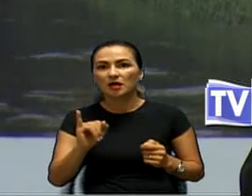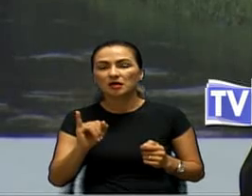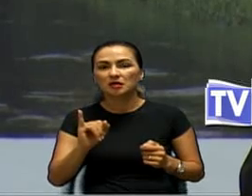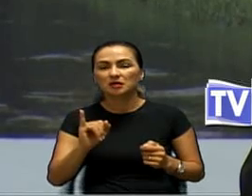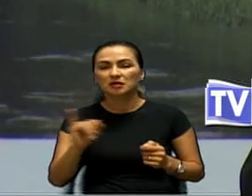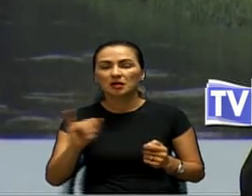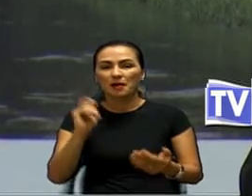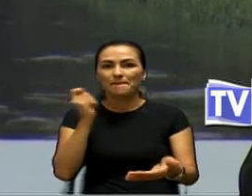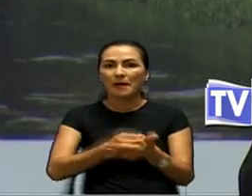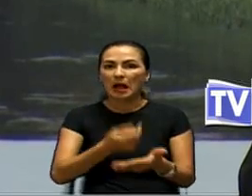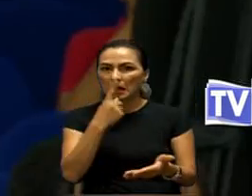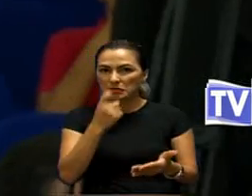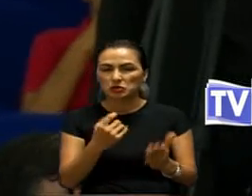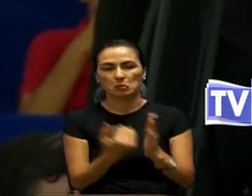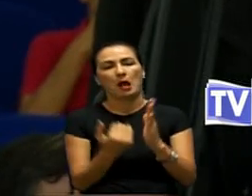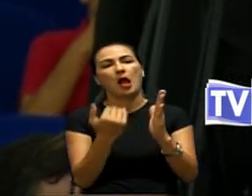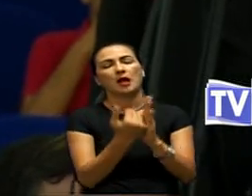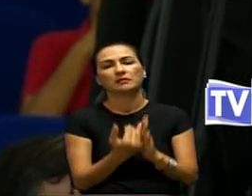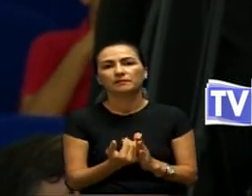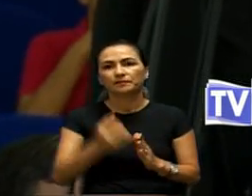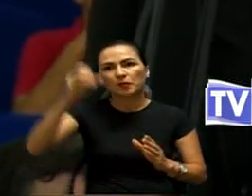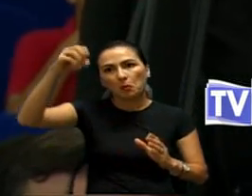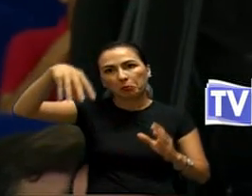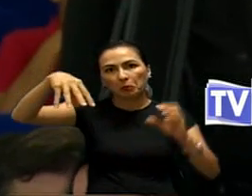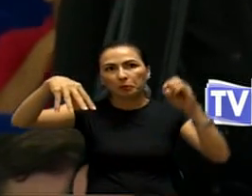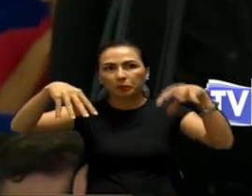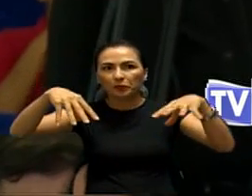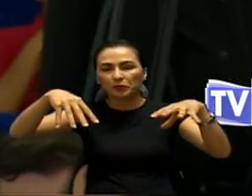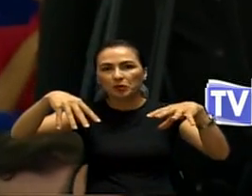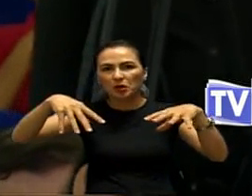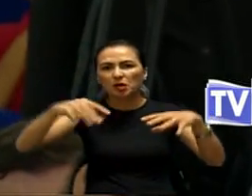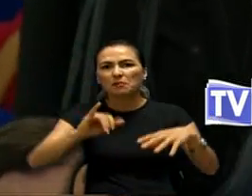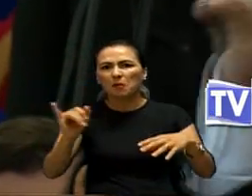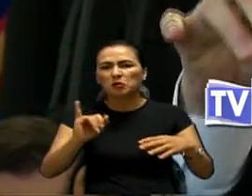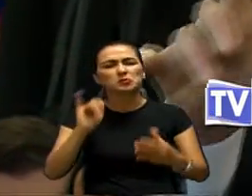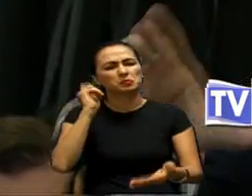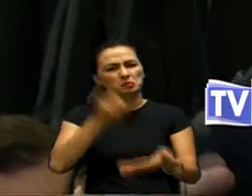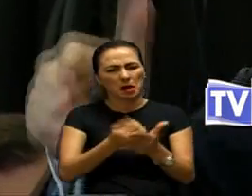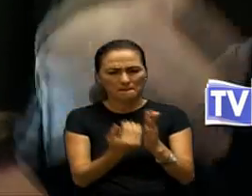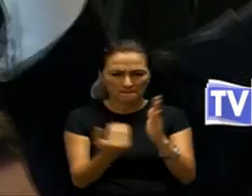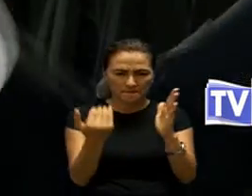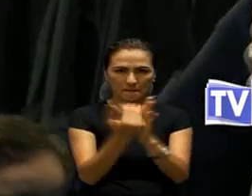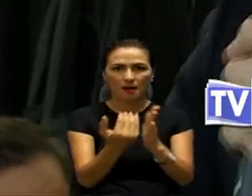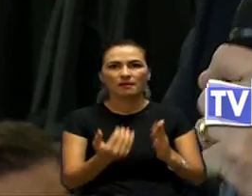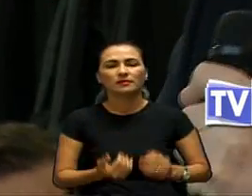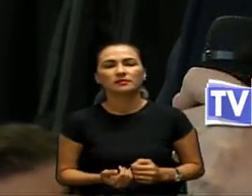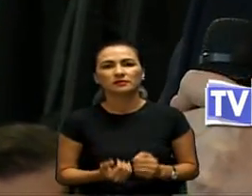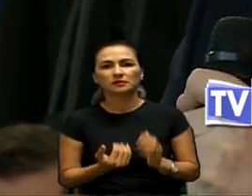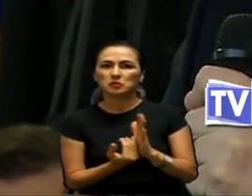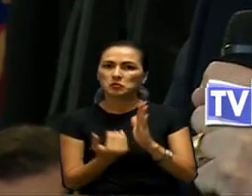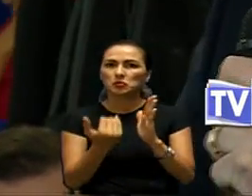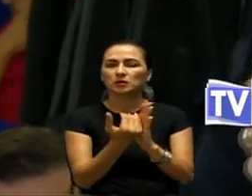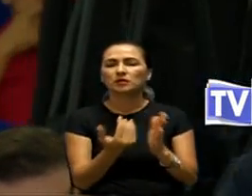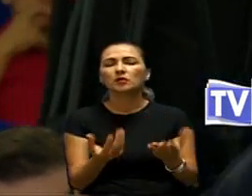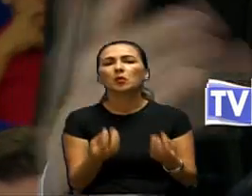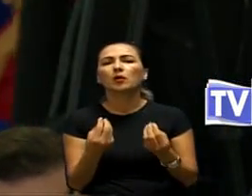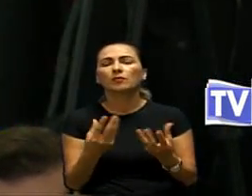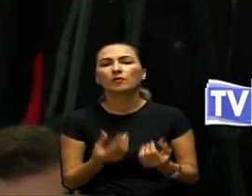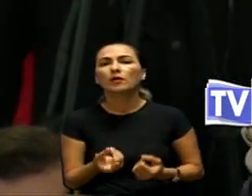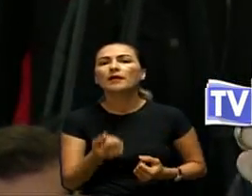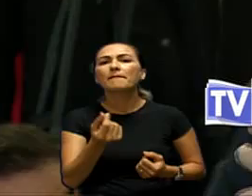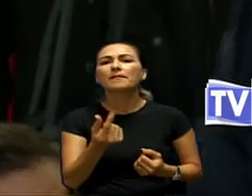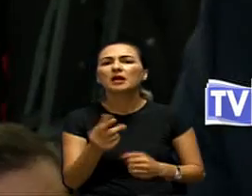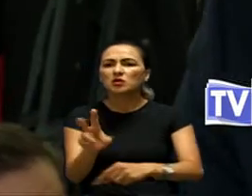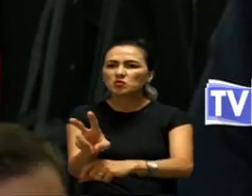de iluminação. Aí, empréstimo, que não sei para onde. Não sou contra empréstimo, mas para onde que vai? Vai fazer o quê